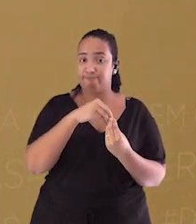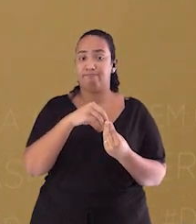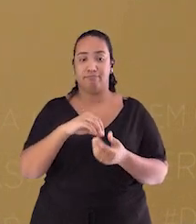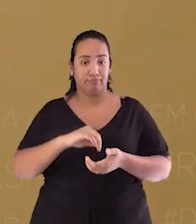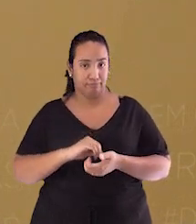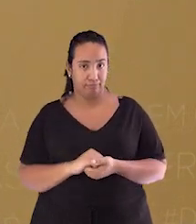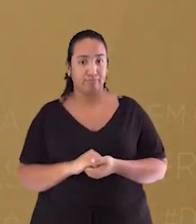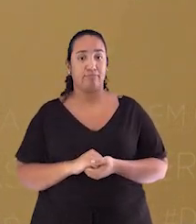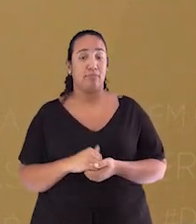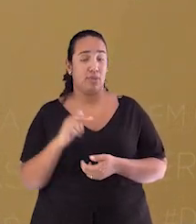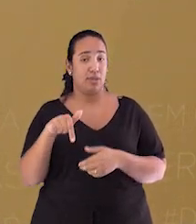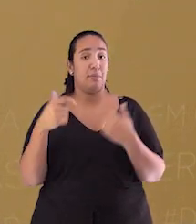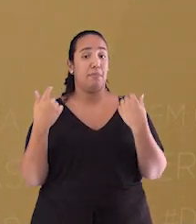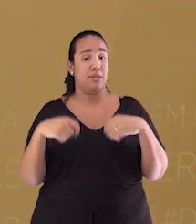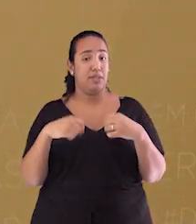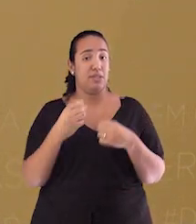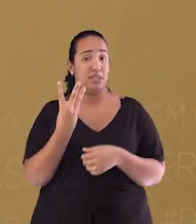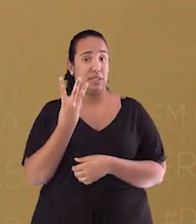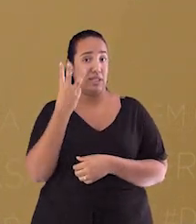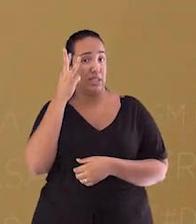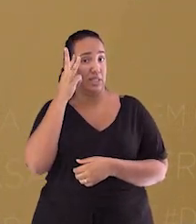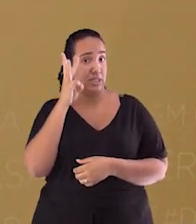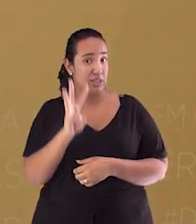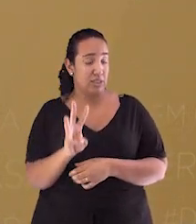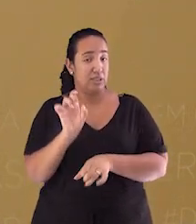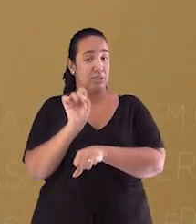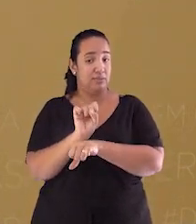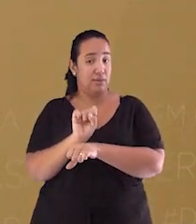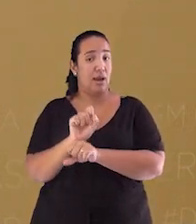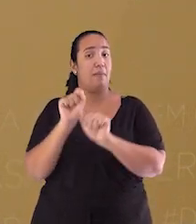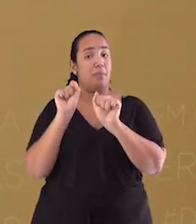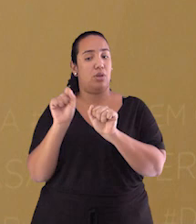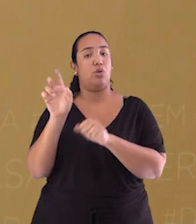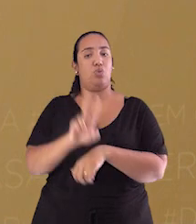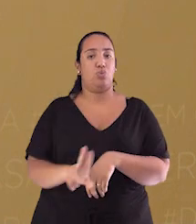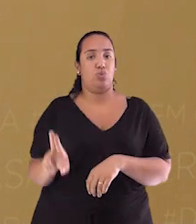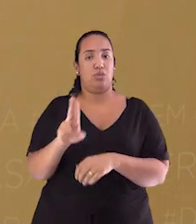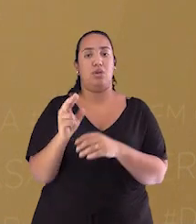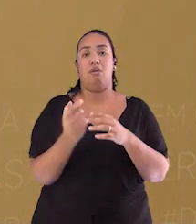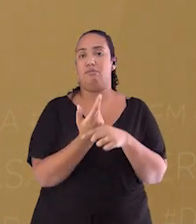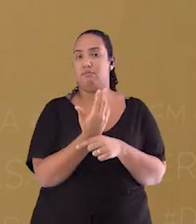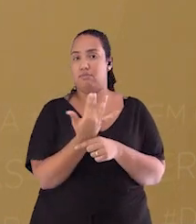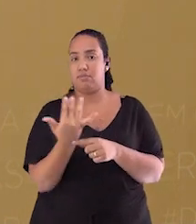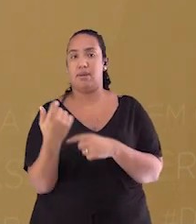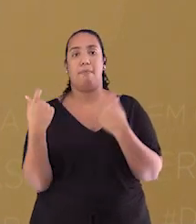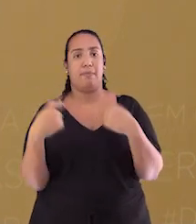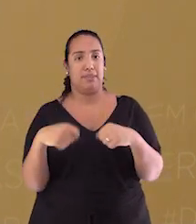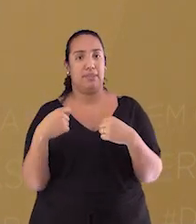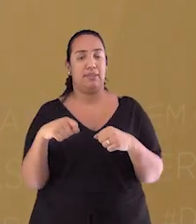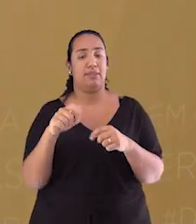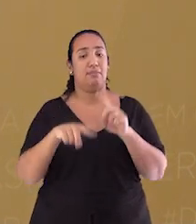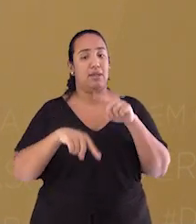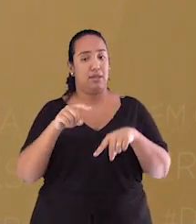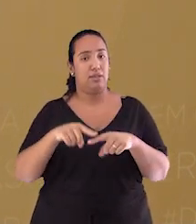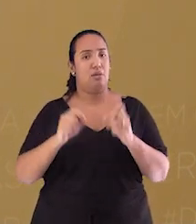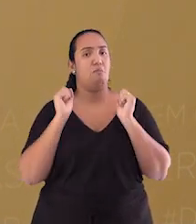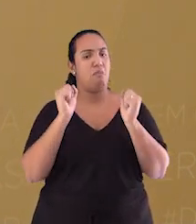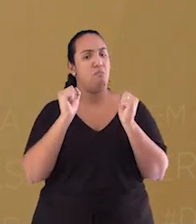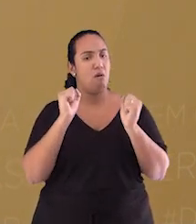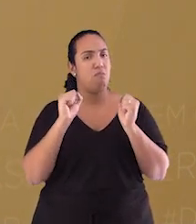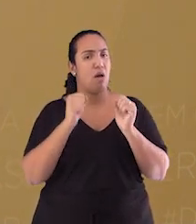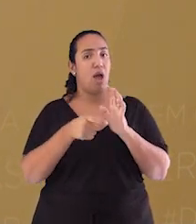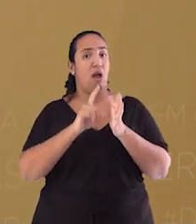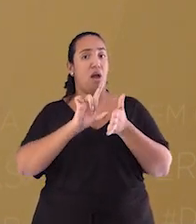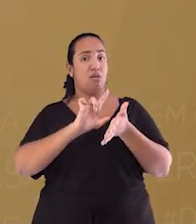deve aguardar um período de 3 dias para que ele possa ser utilizado nas plantas, agitando muito bem o produto antes de